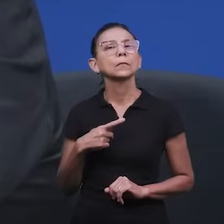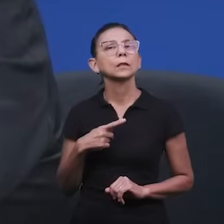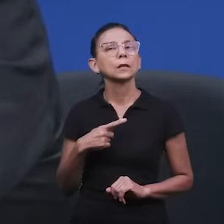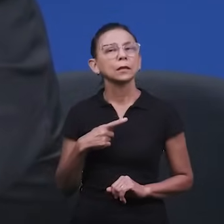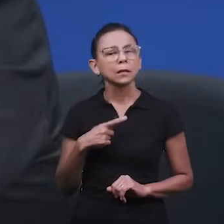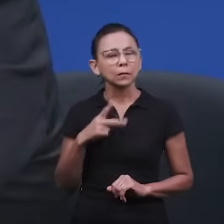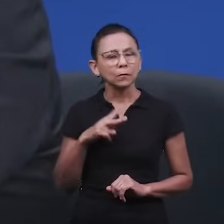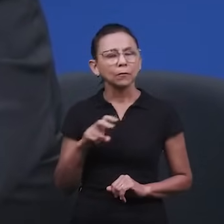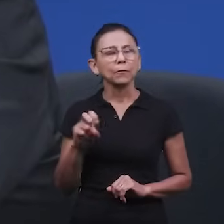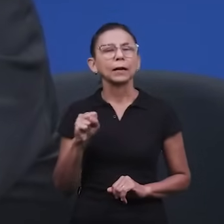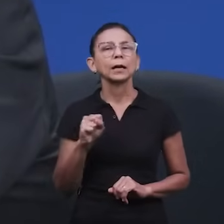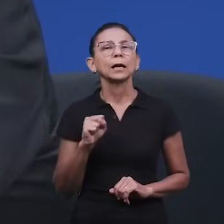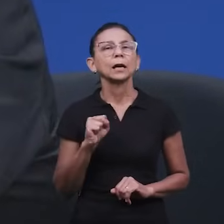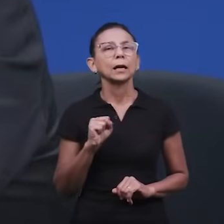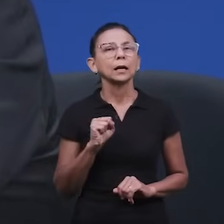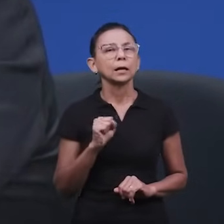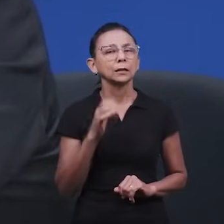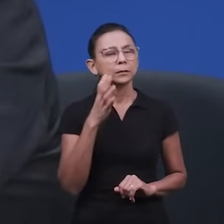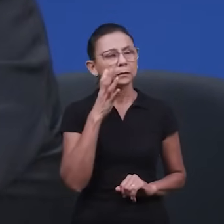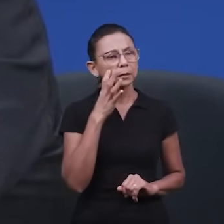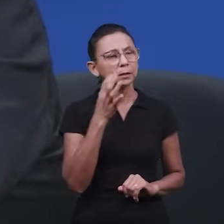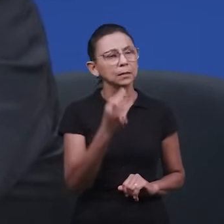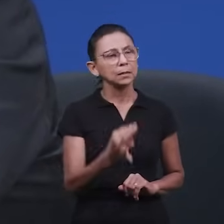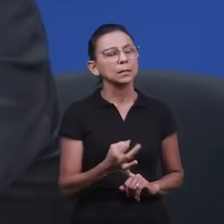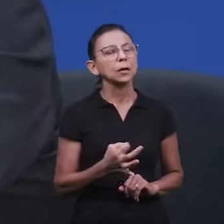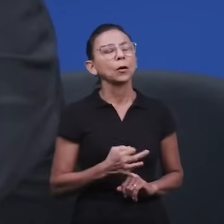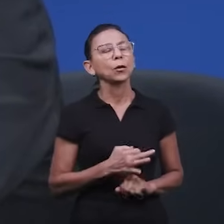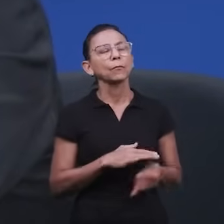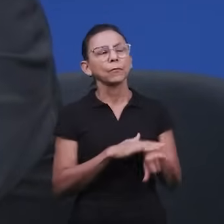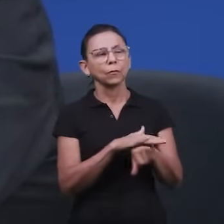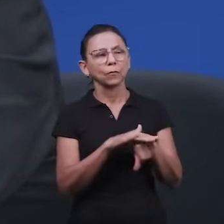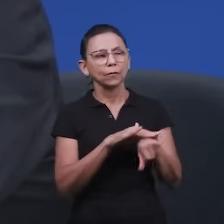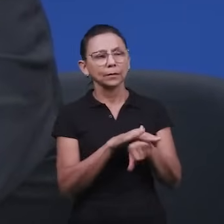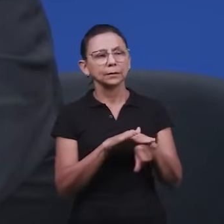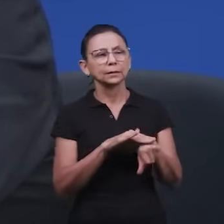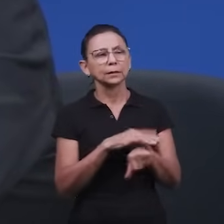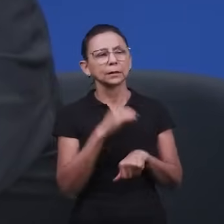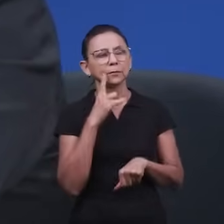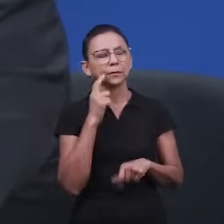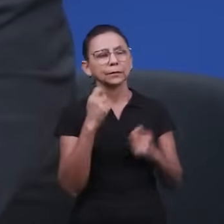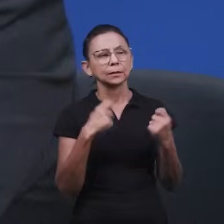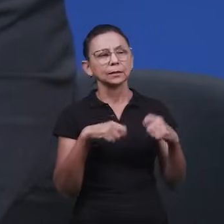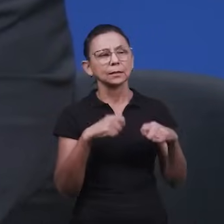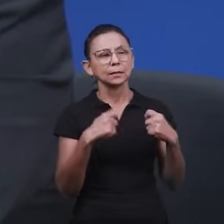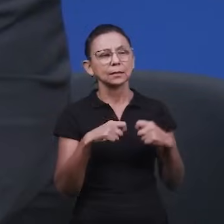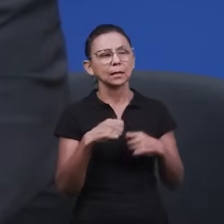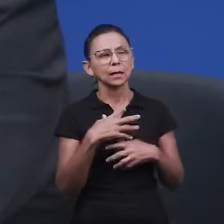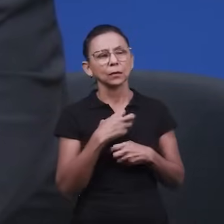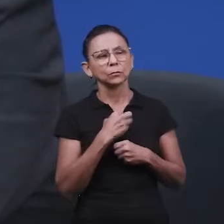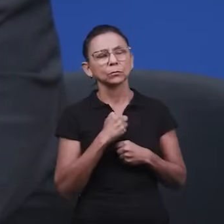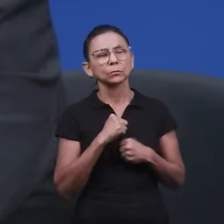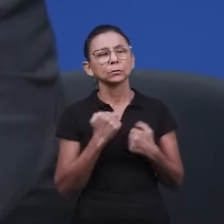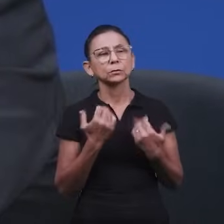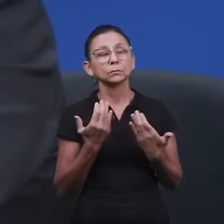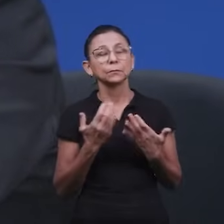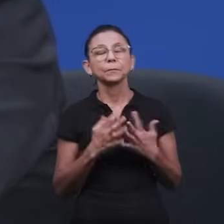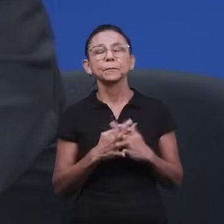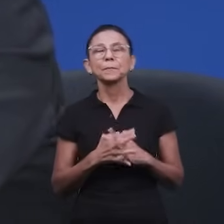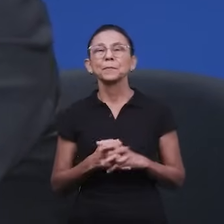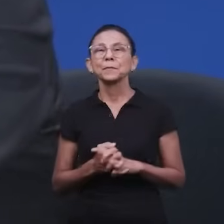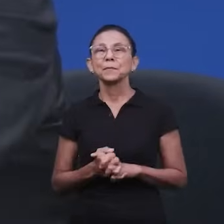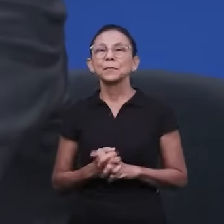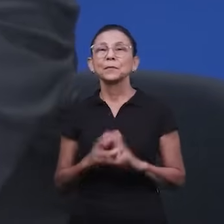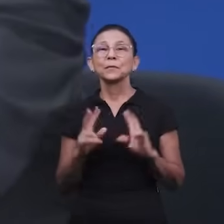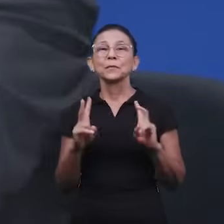sua história, a sua necessidade, aquilo que lhe angustia. Hoje, o nosso programa de hoje o